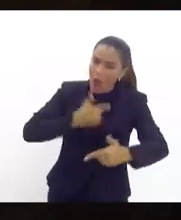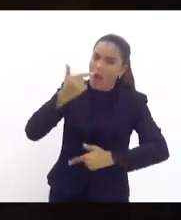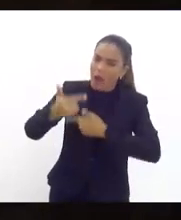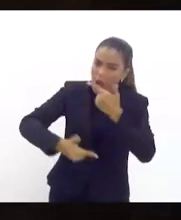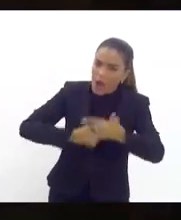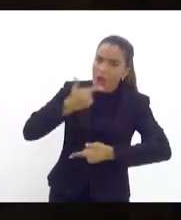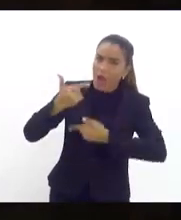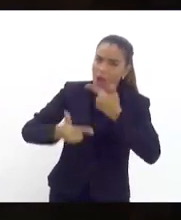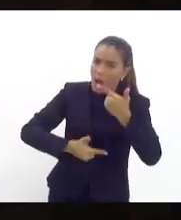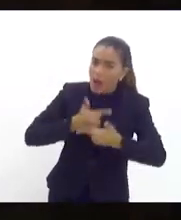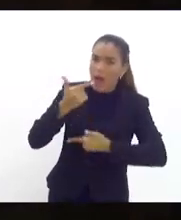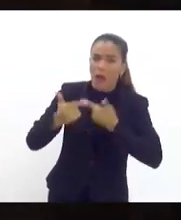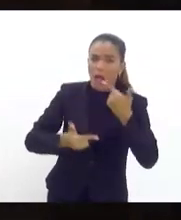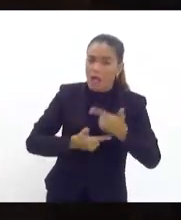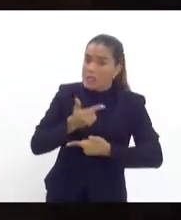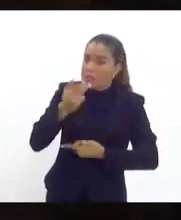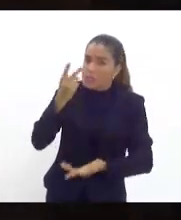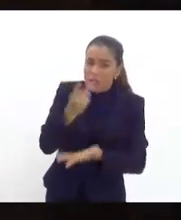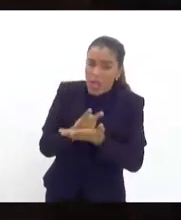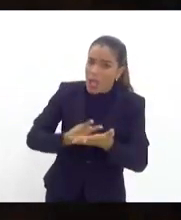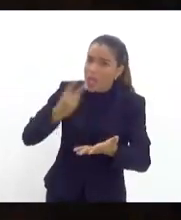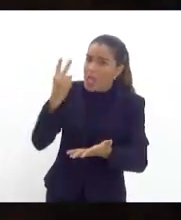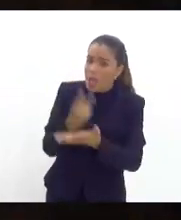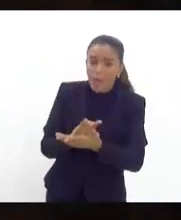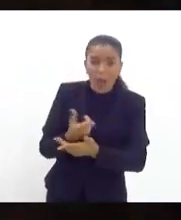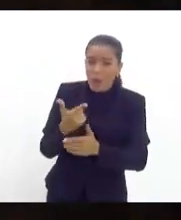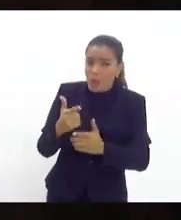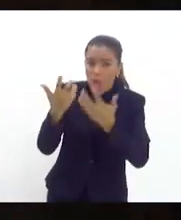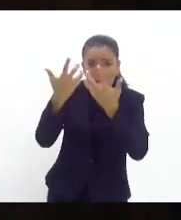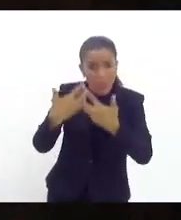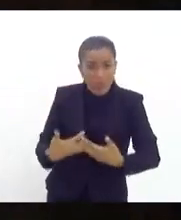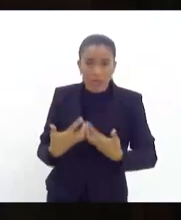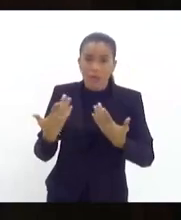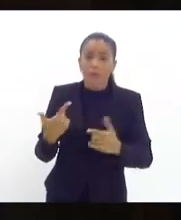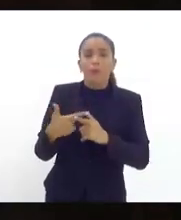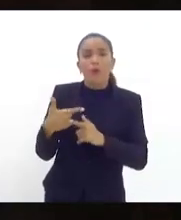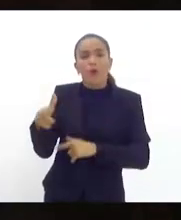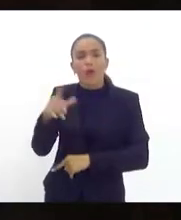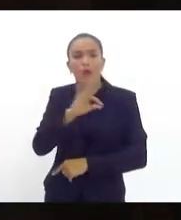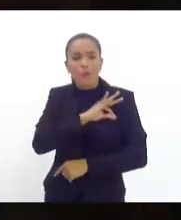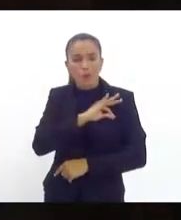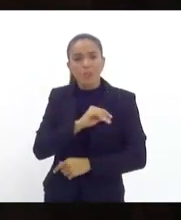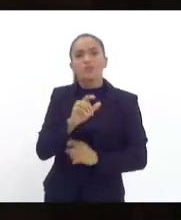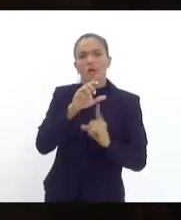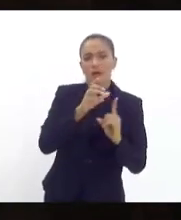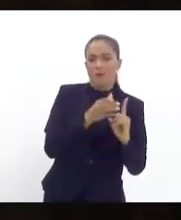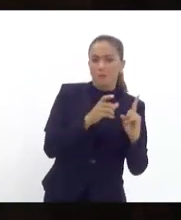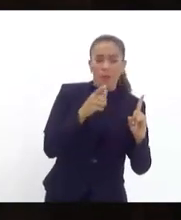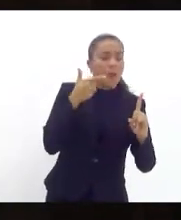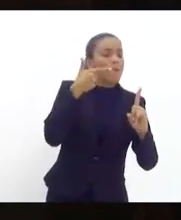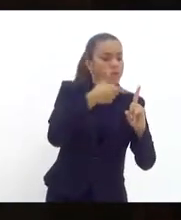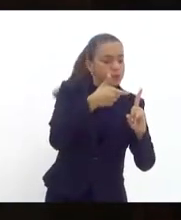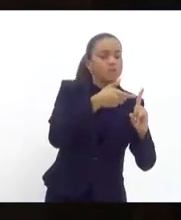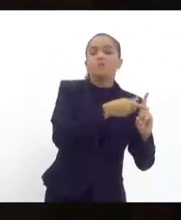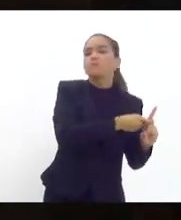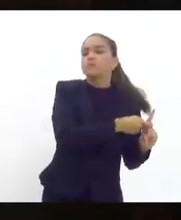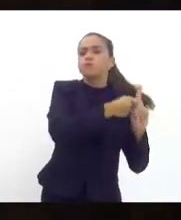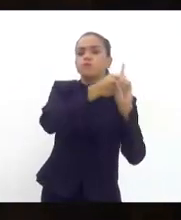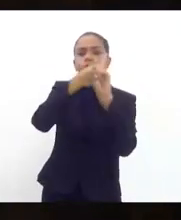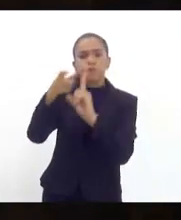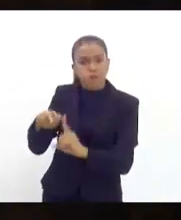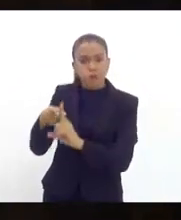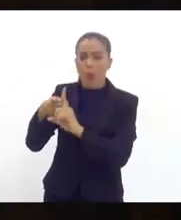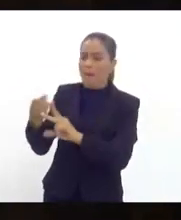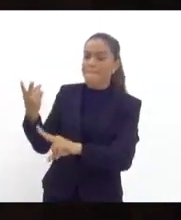faça alguma coisa ela acaba sendo ineficiente porque porque ela leva o cara para delegacia quando consegue